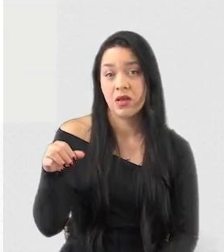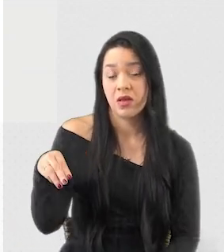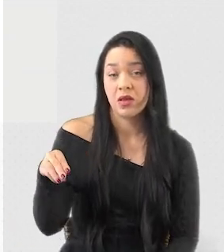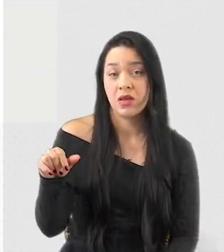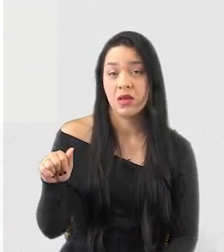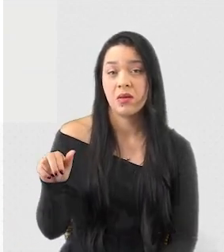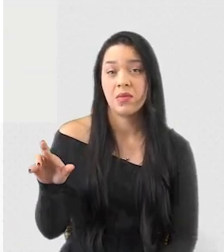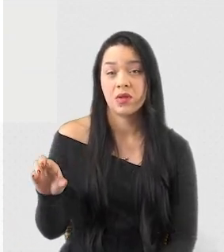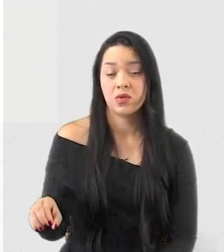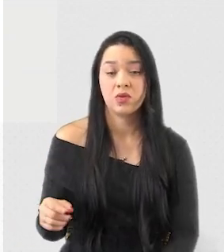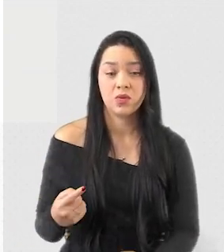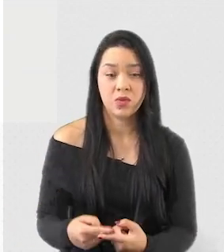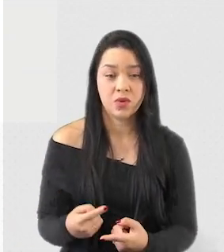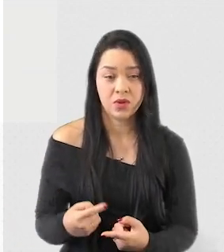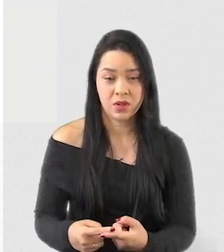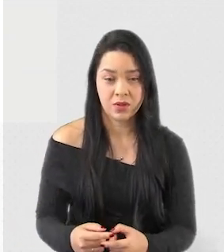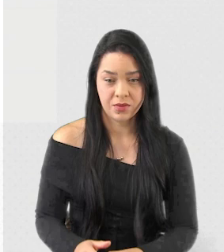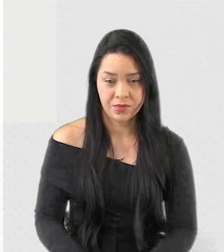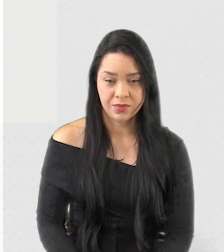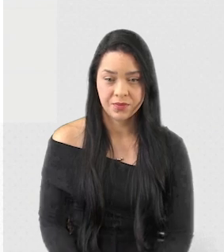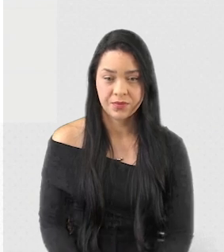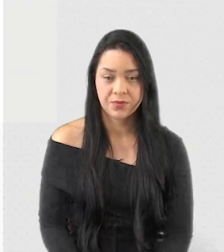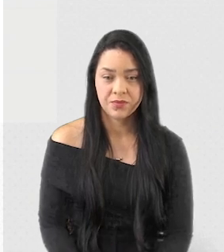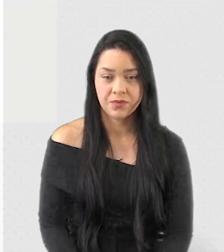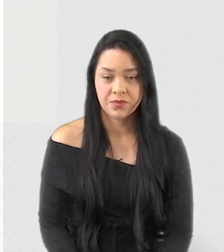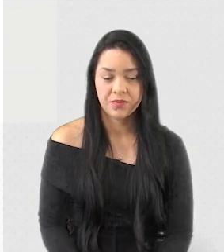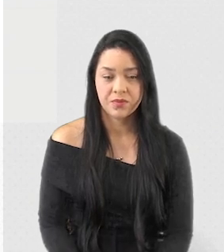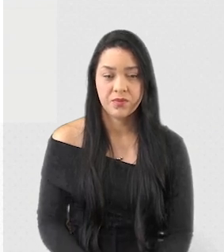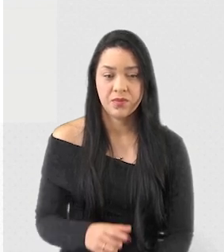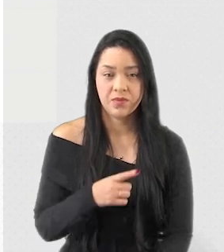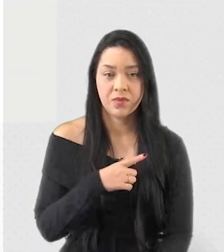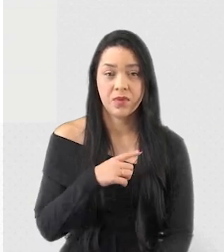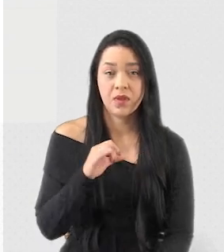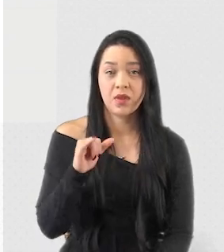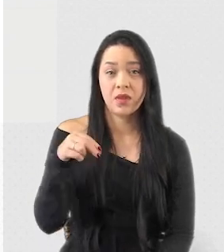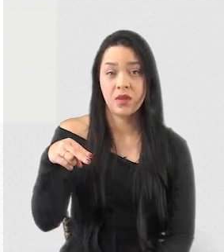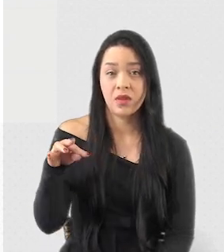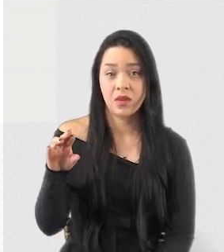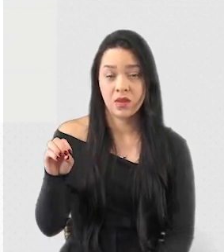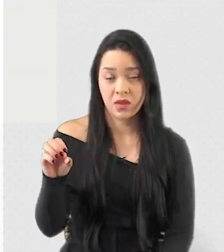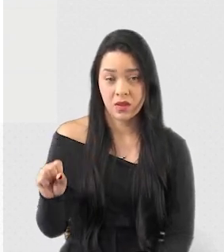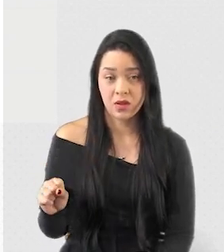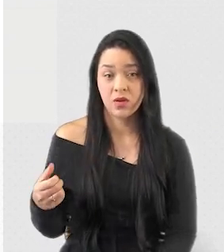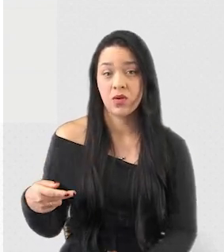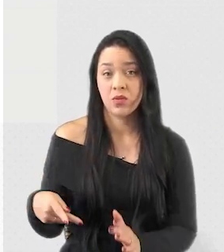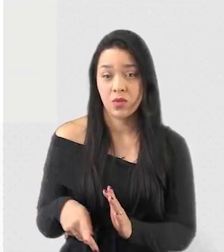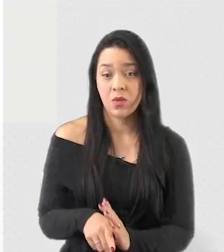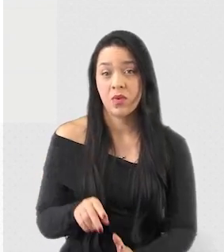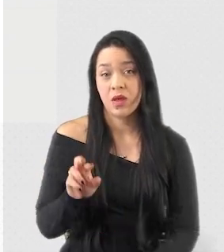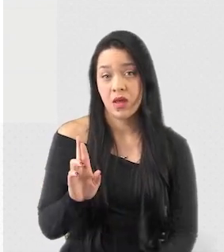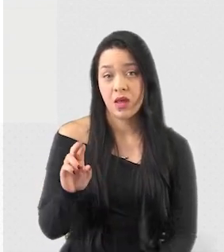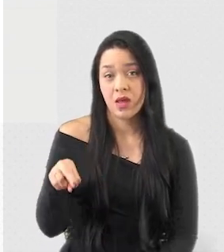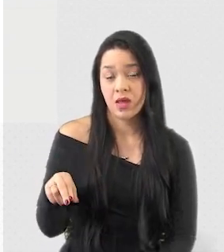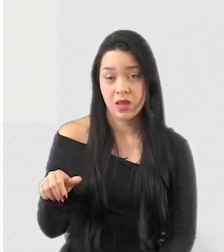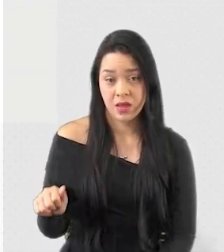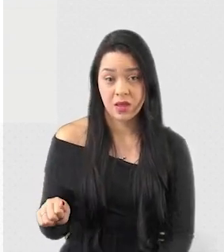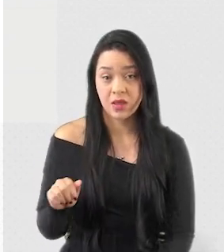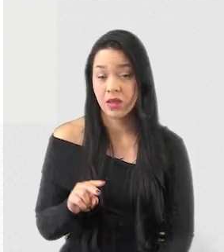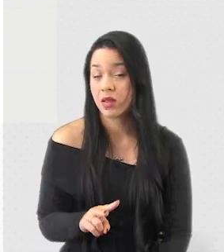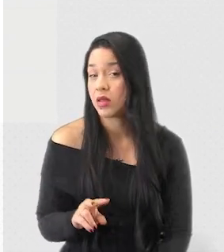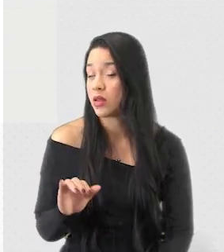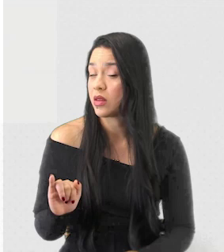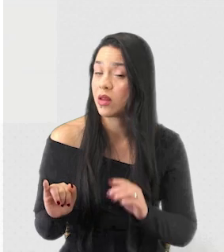quê? Porque ele possui, ó, introns, tá? Que são partes desse RNA que não vão